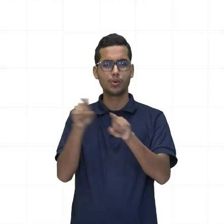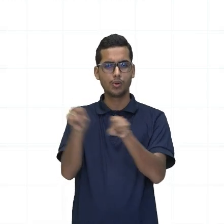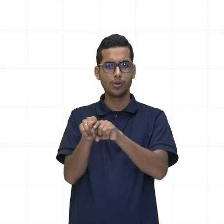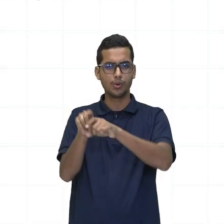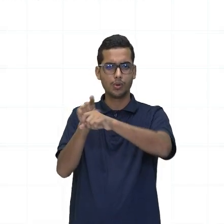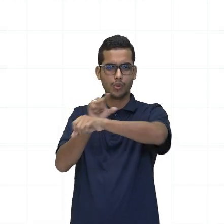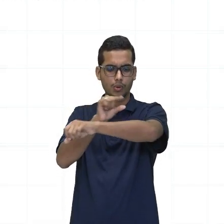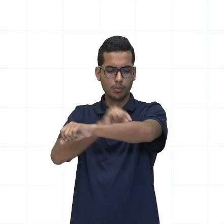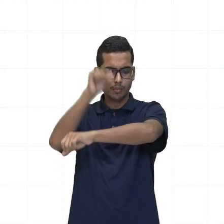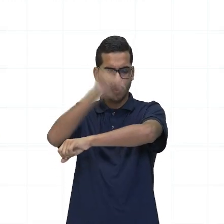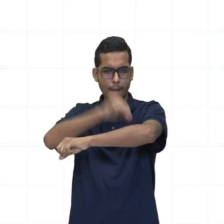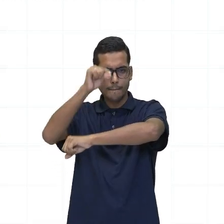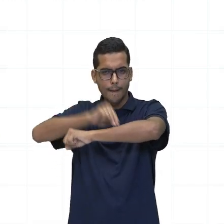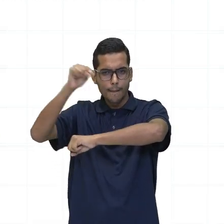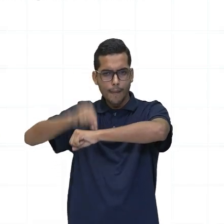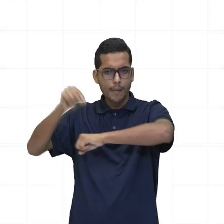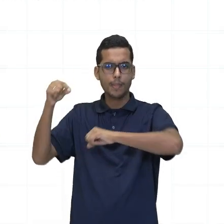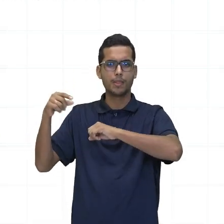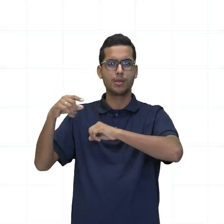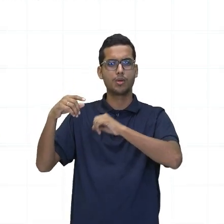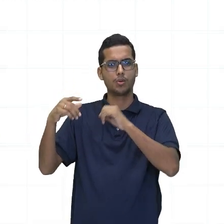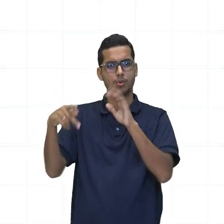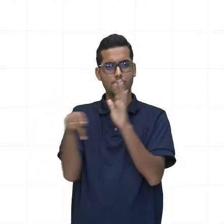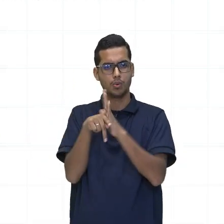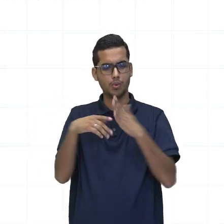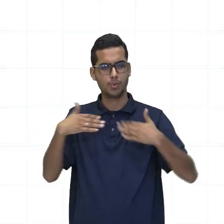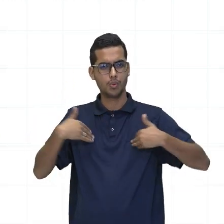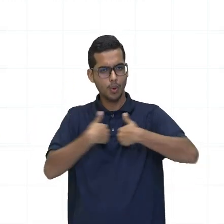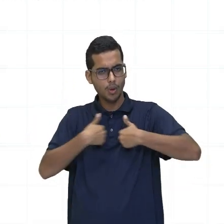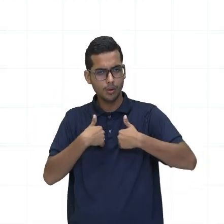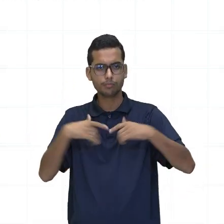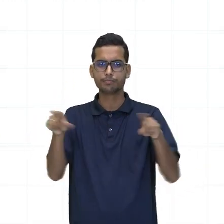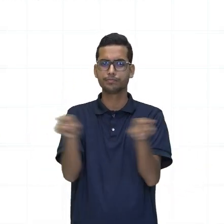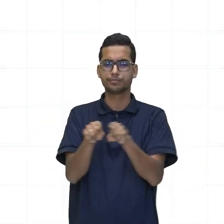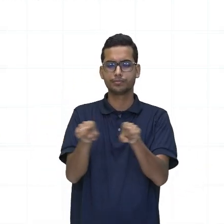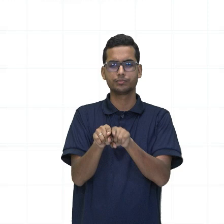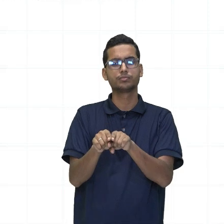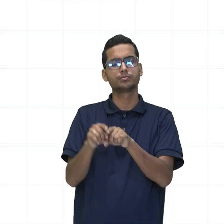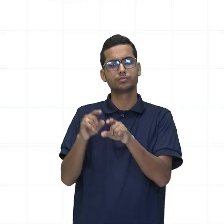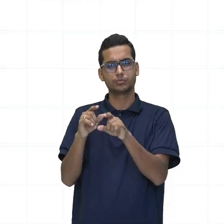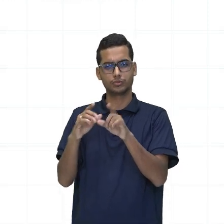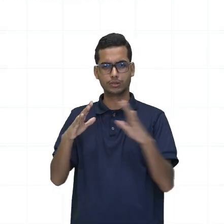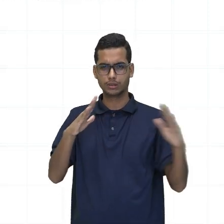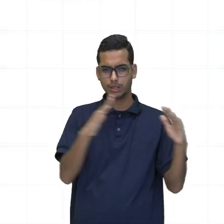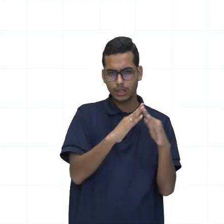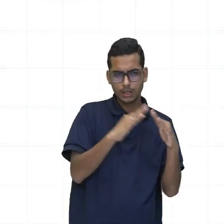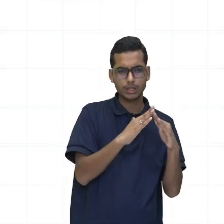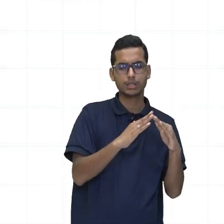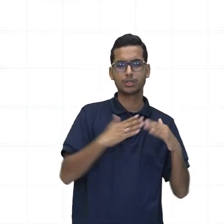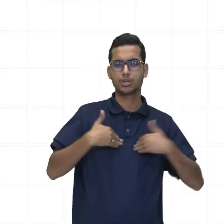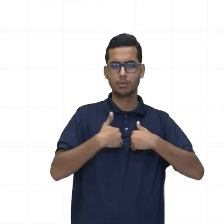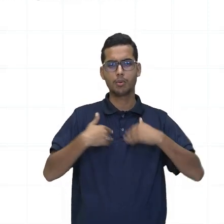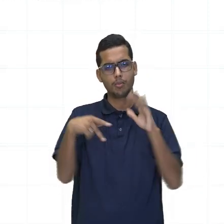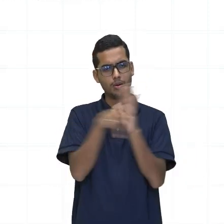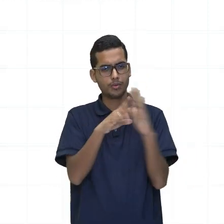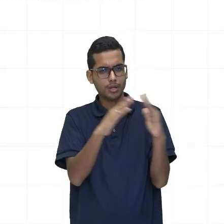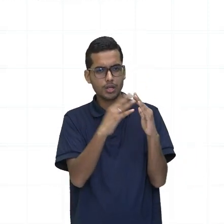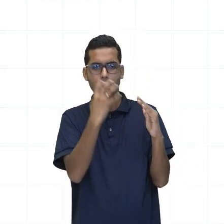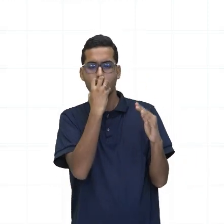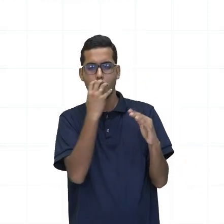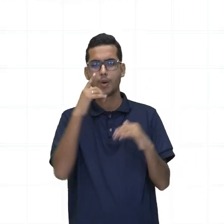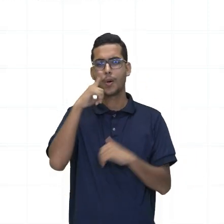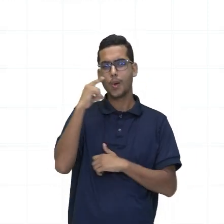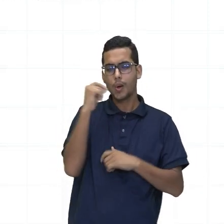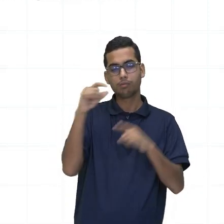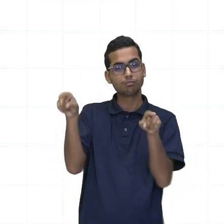corpos de animais, tanto domésticos quanto também aqueles de criação de gado, né, aqueles que não são domésticos,